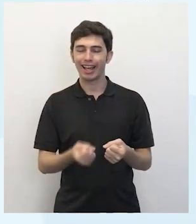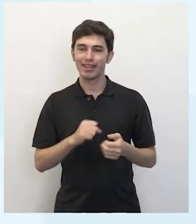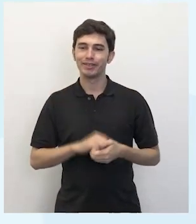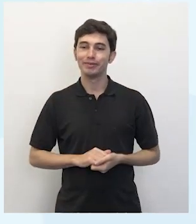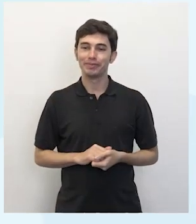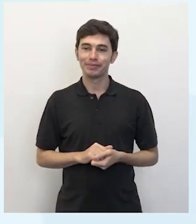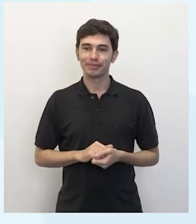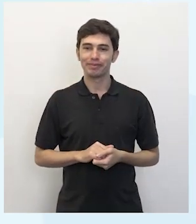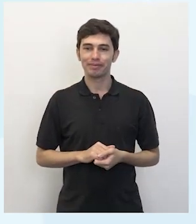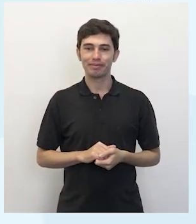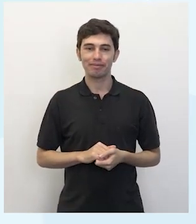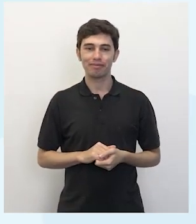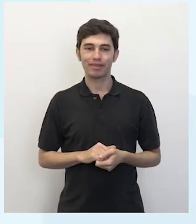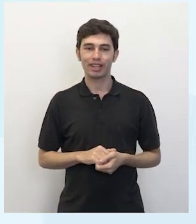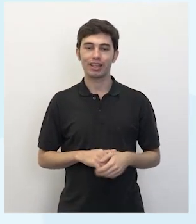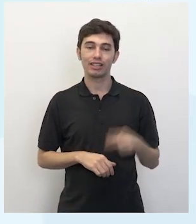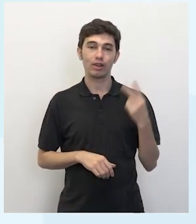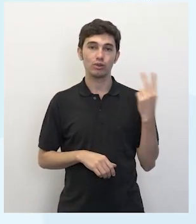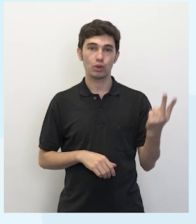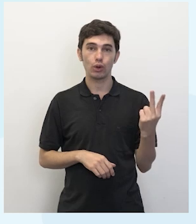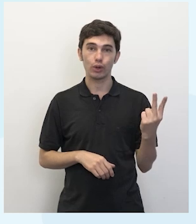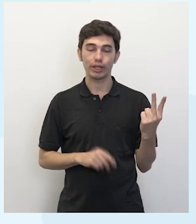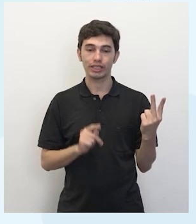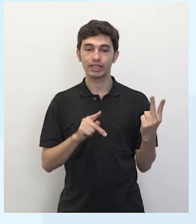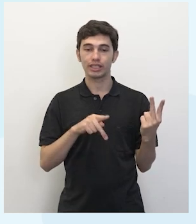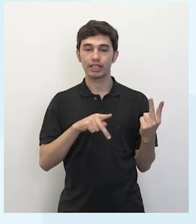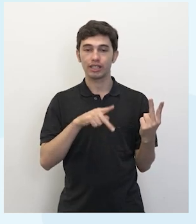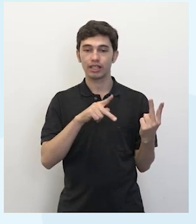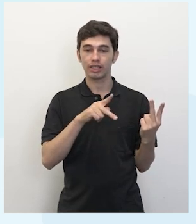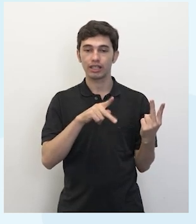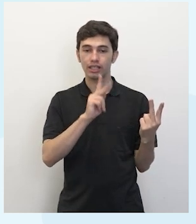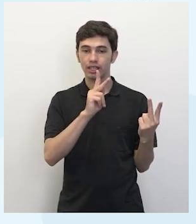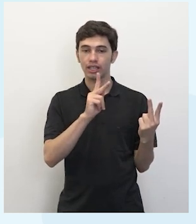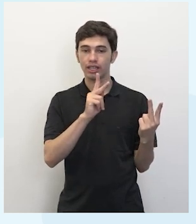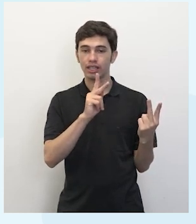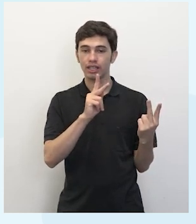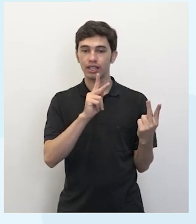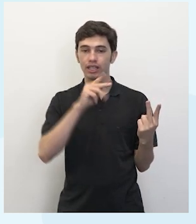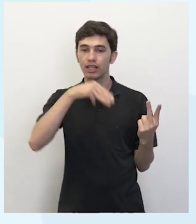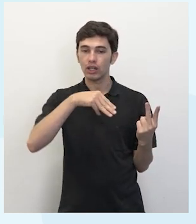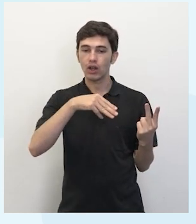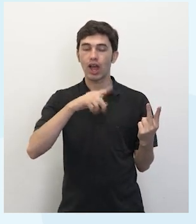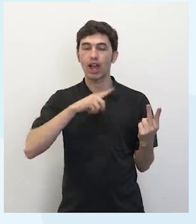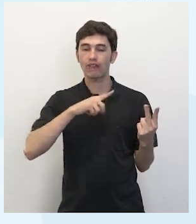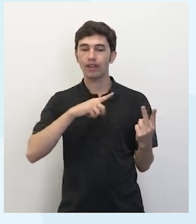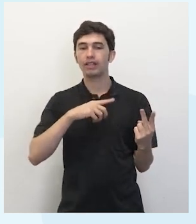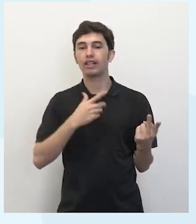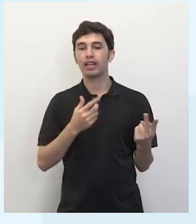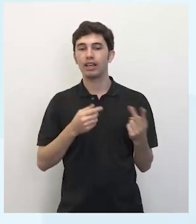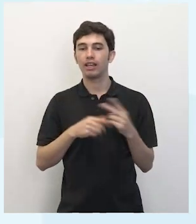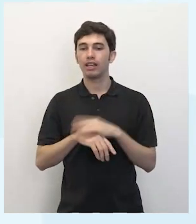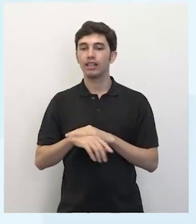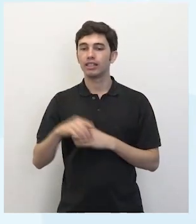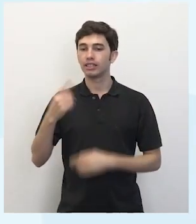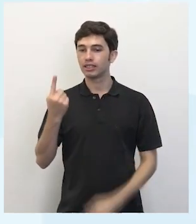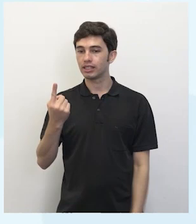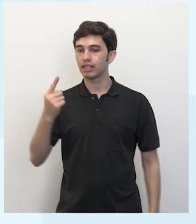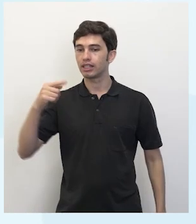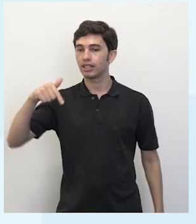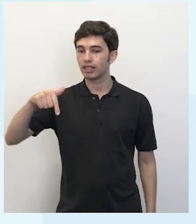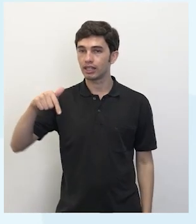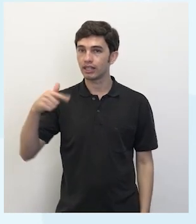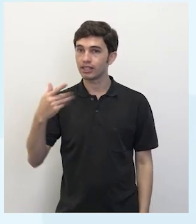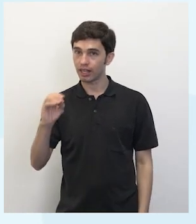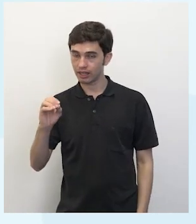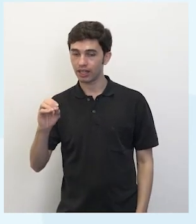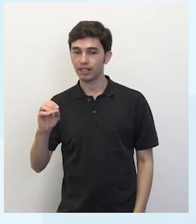ok? Bom, para 2 kg de farinha, olha o processo que tem, a gente vai ter 2 vezes 85, portanto, teremos aí uma